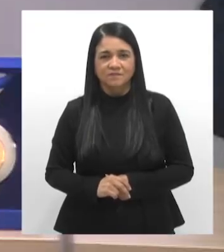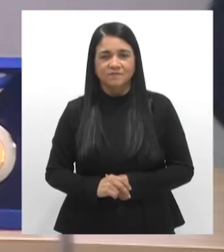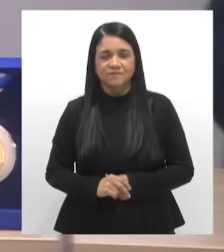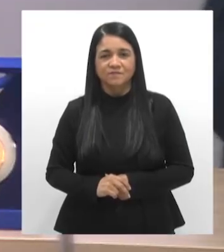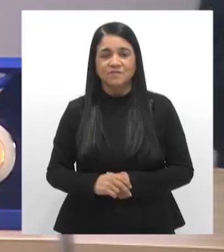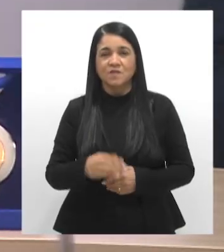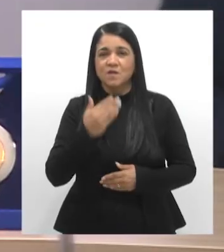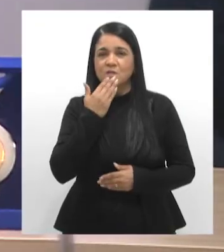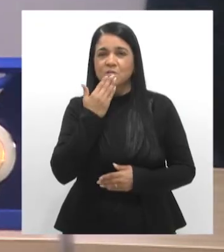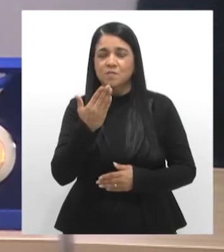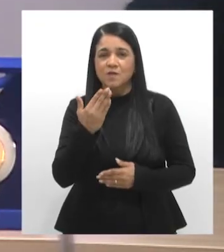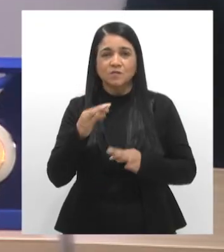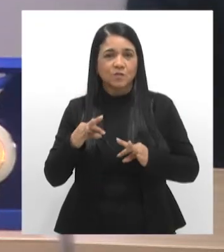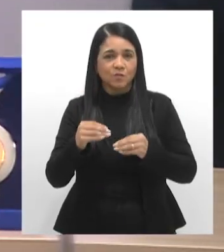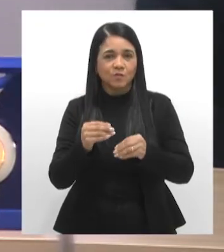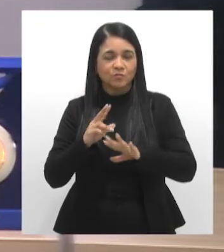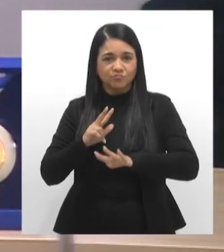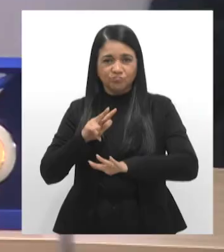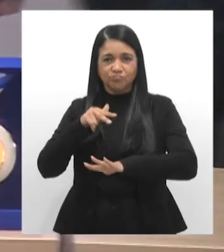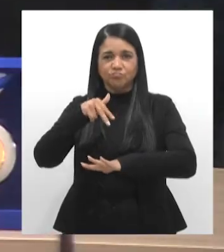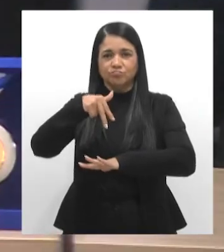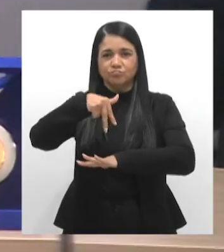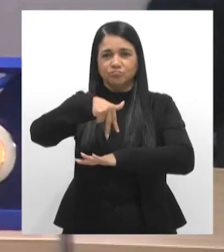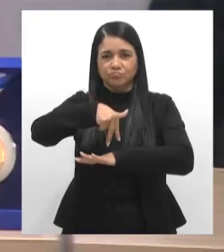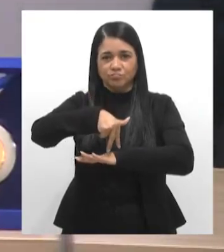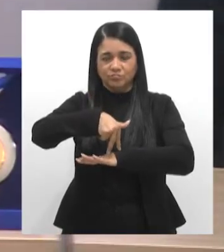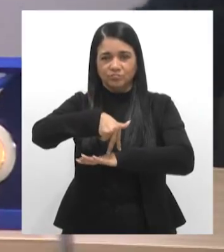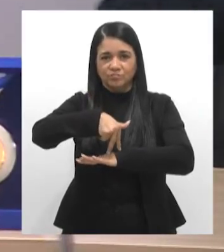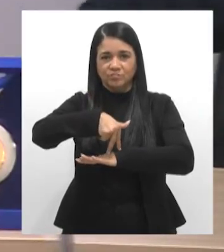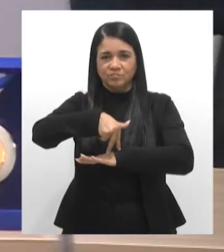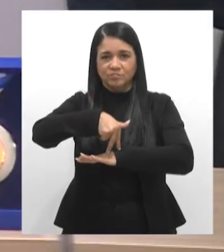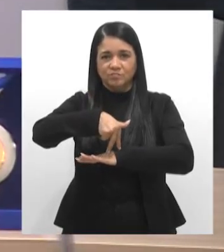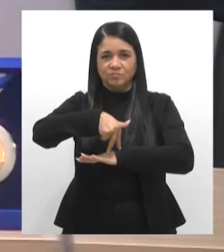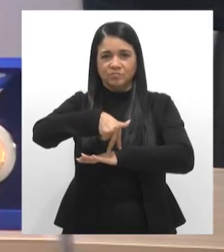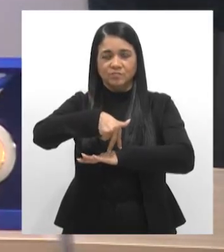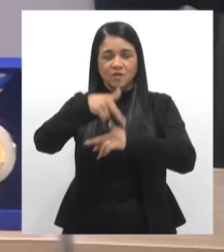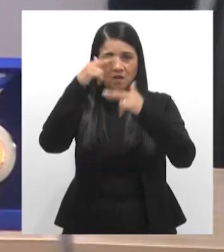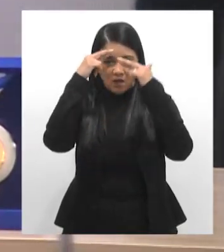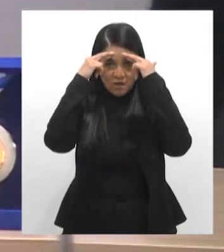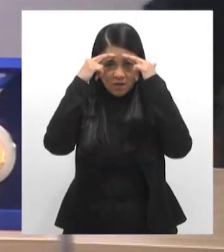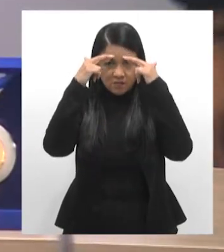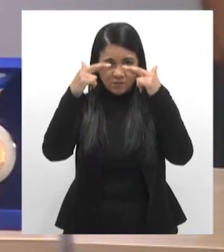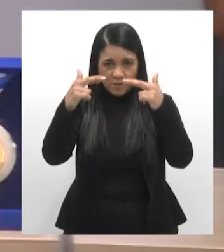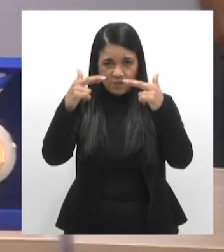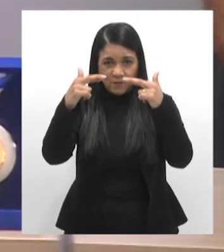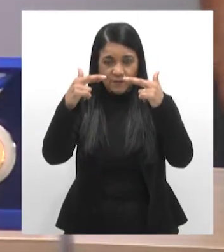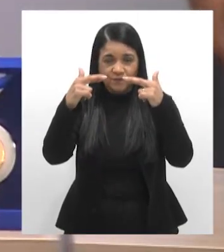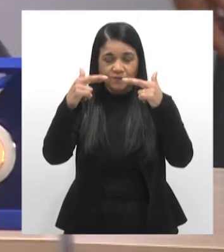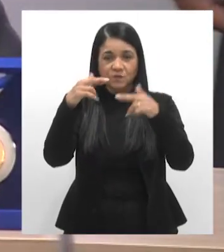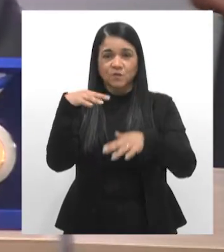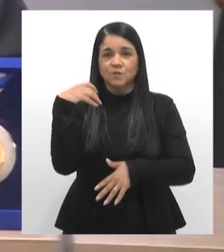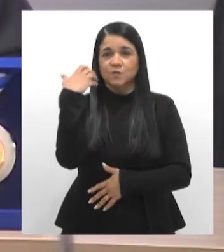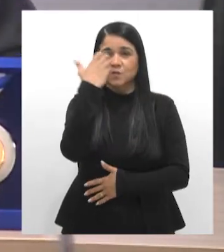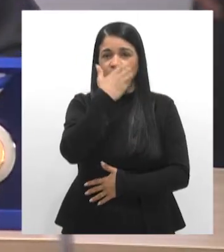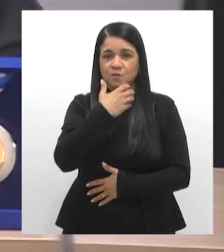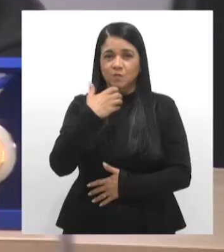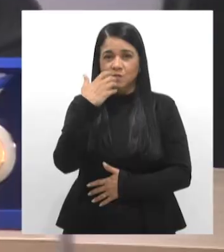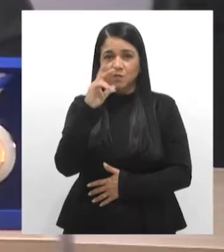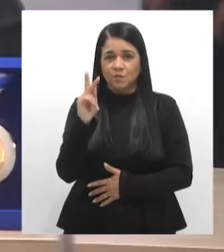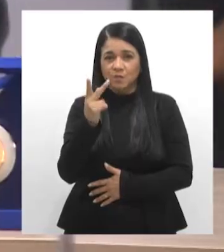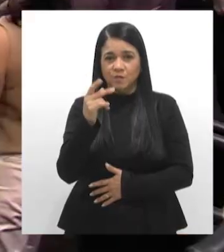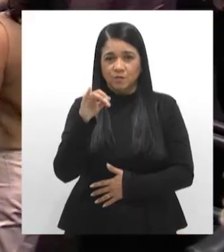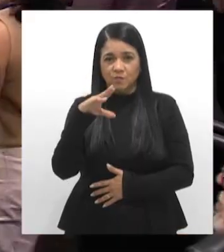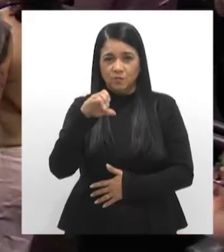Solicito a todos que se coloquem em posição de respeito para ouvirmos a execução do